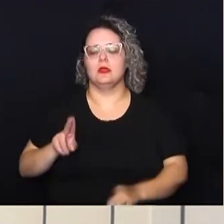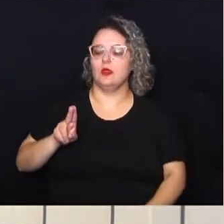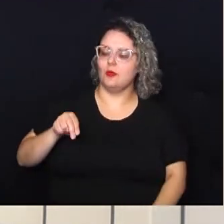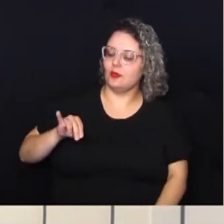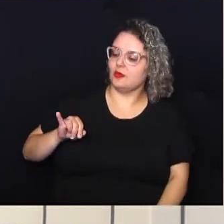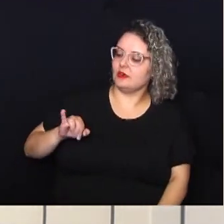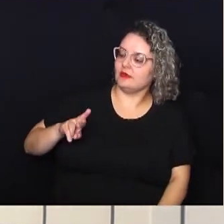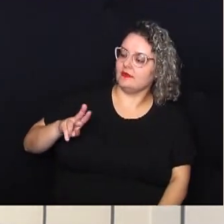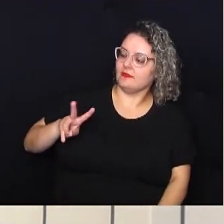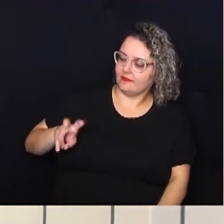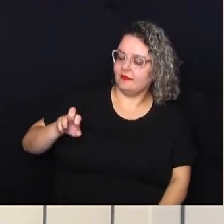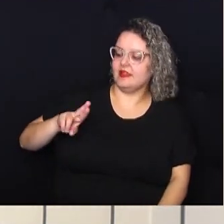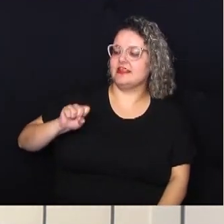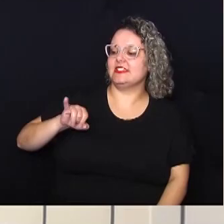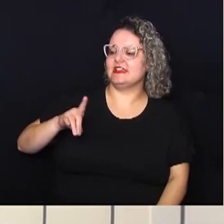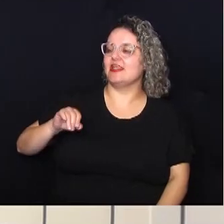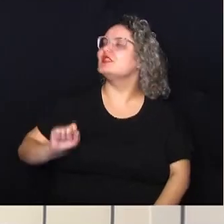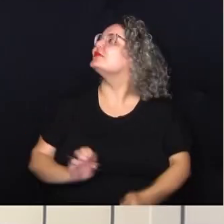Universidade.